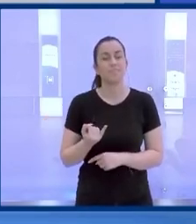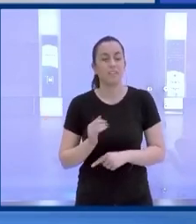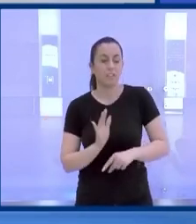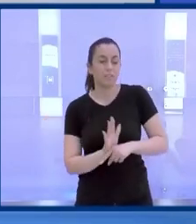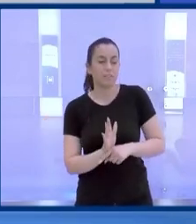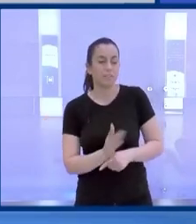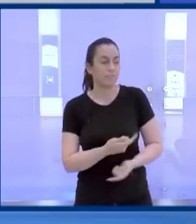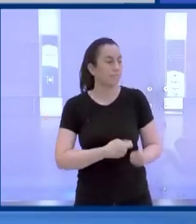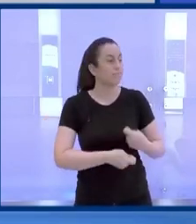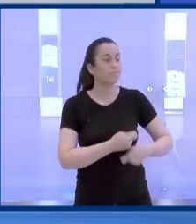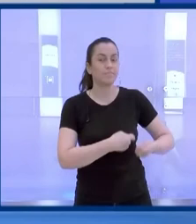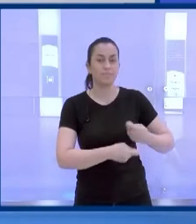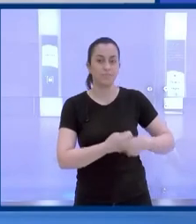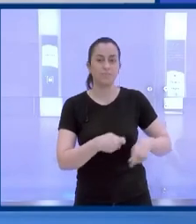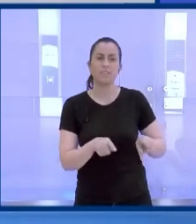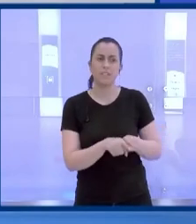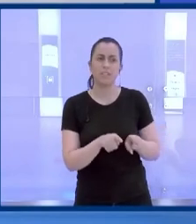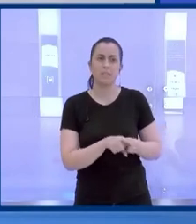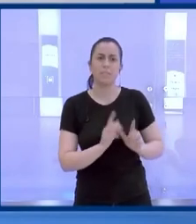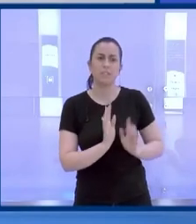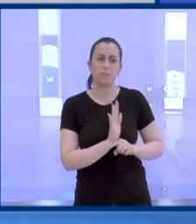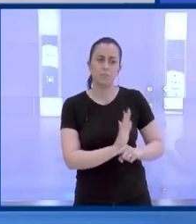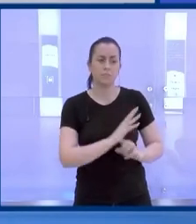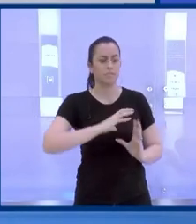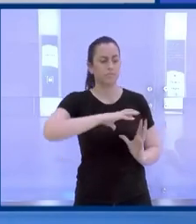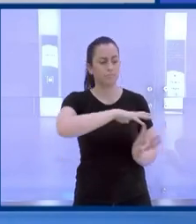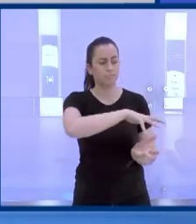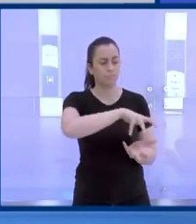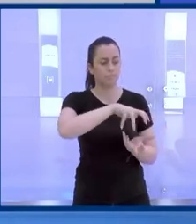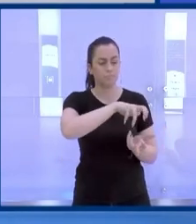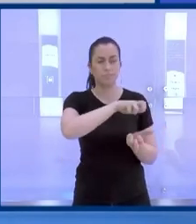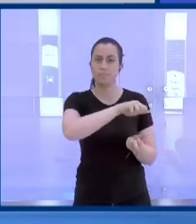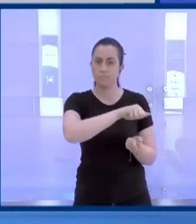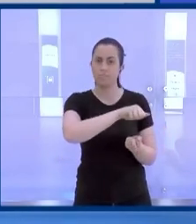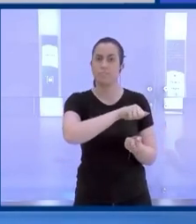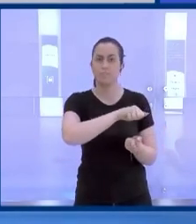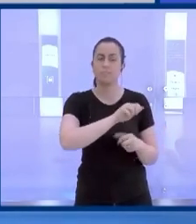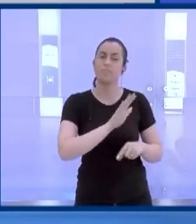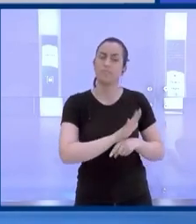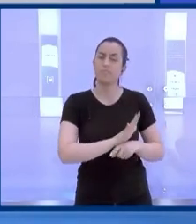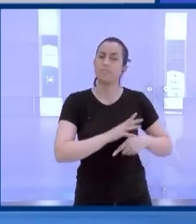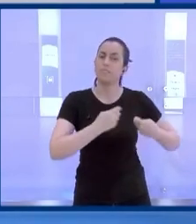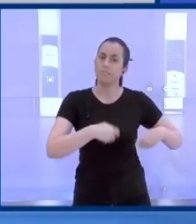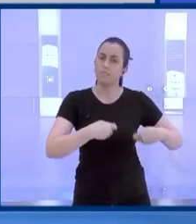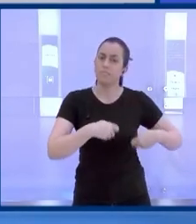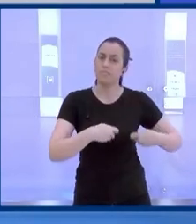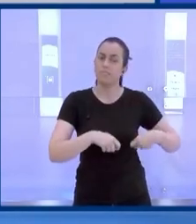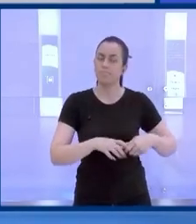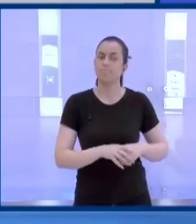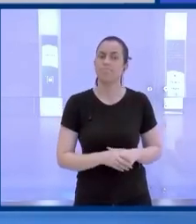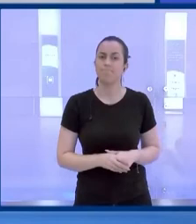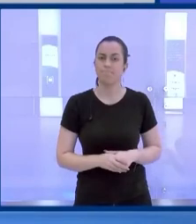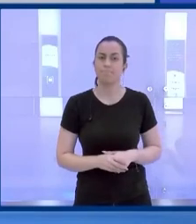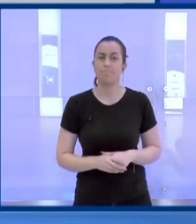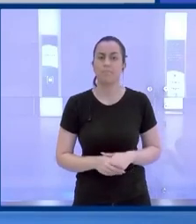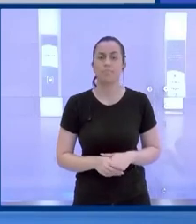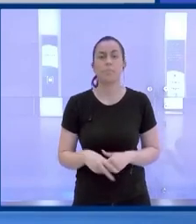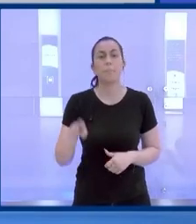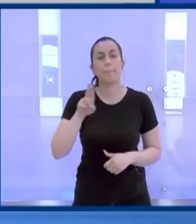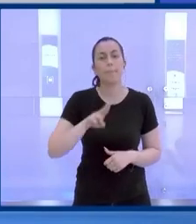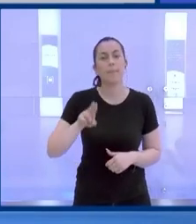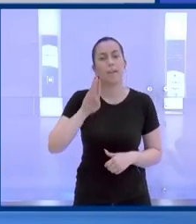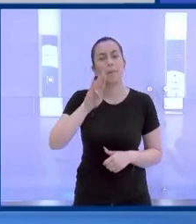até do ponto de vista ambiental. A Sulgás, ela já avança, por exemplo, na direção da utilização